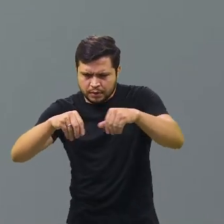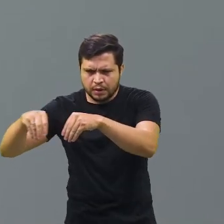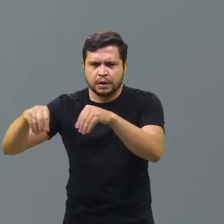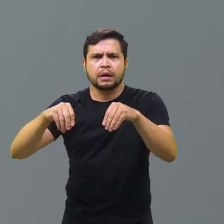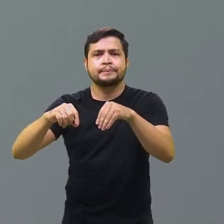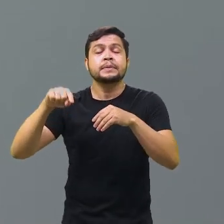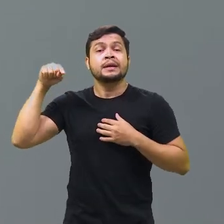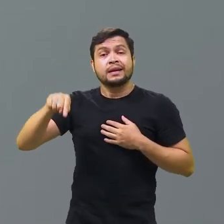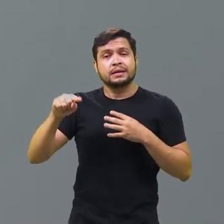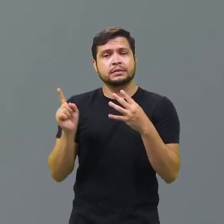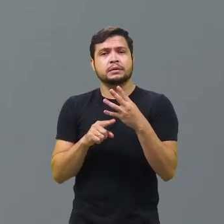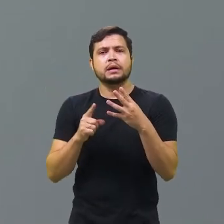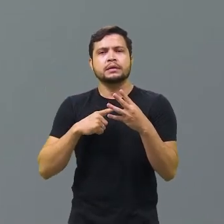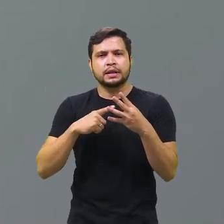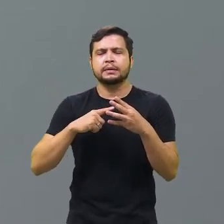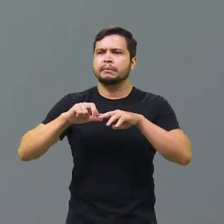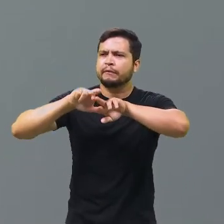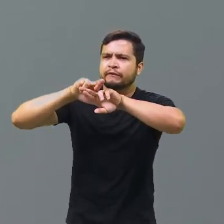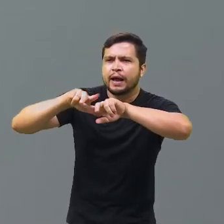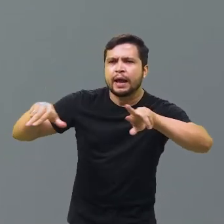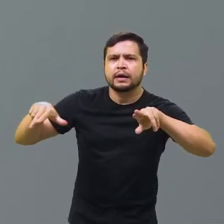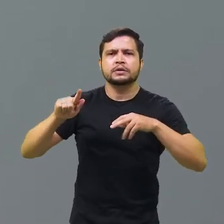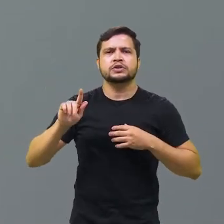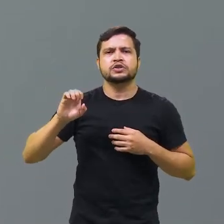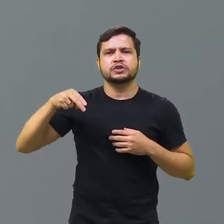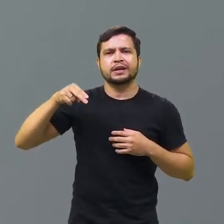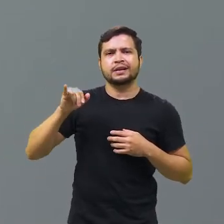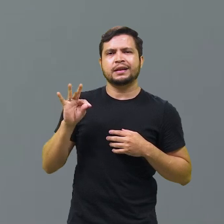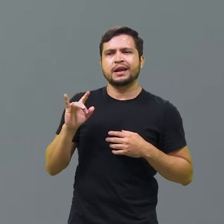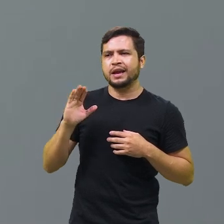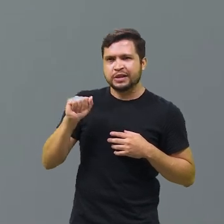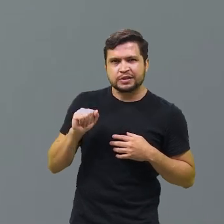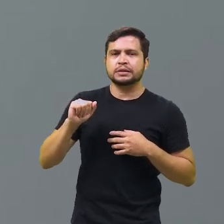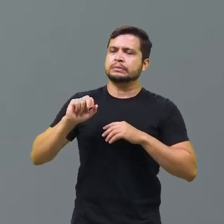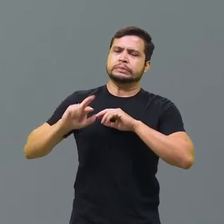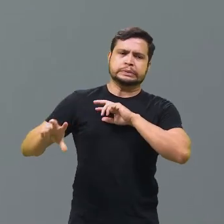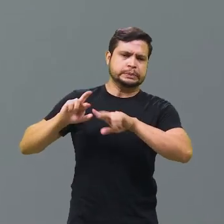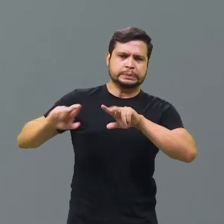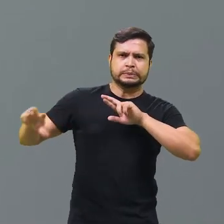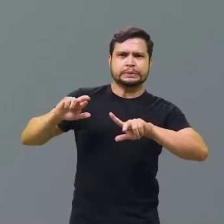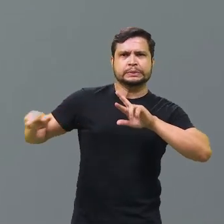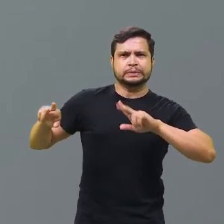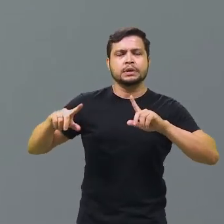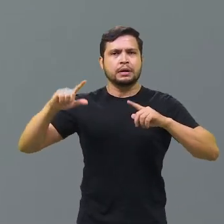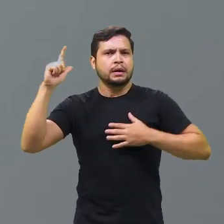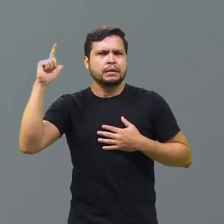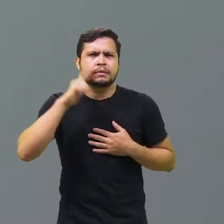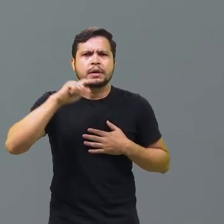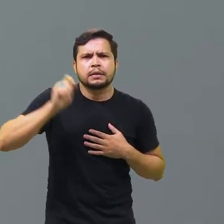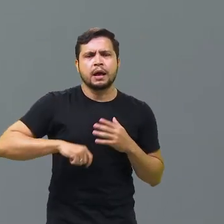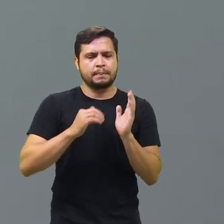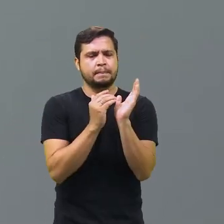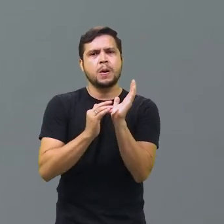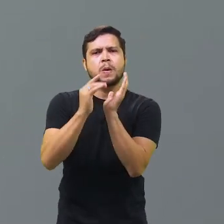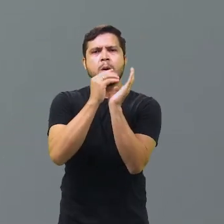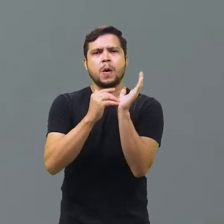uma variabilidade genética gigantesca devido ao processo de polinização cruzada, né, onde eu pego o pólen de uma planta e levo lá para o ovário da